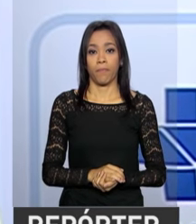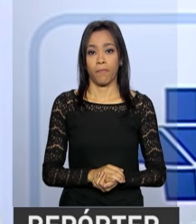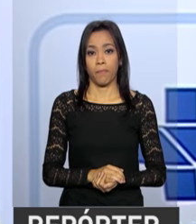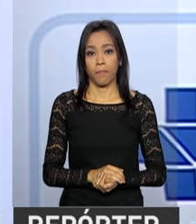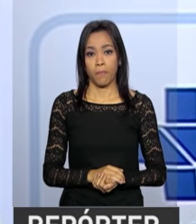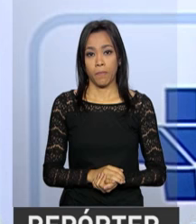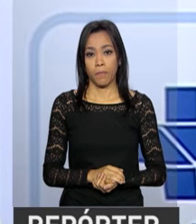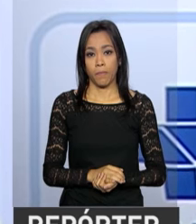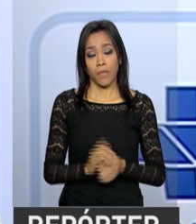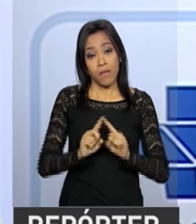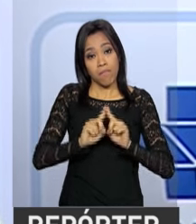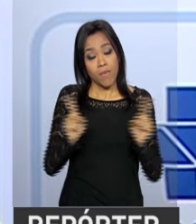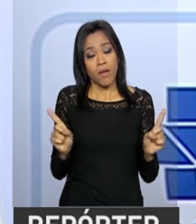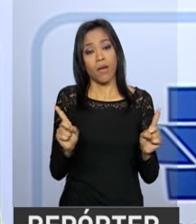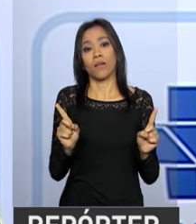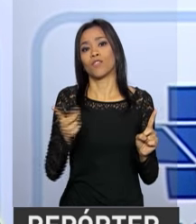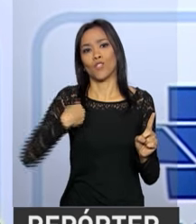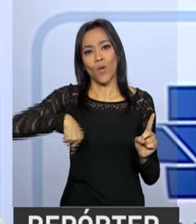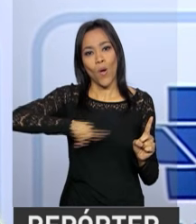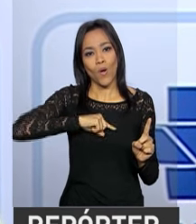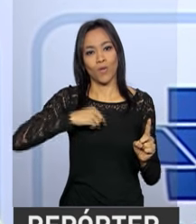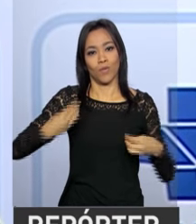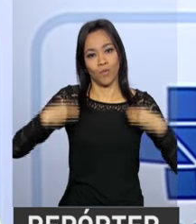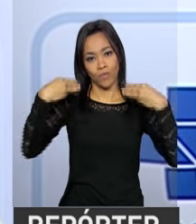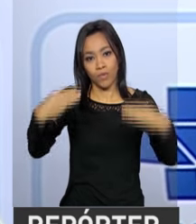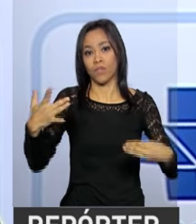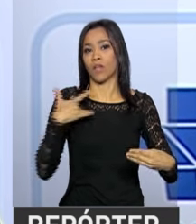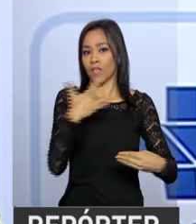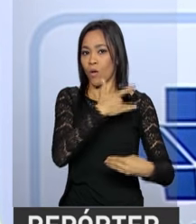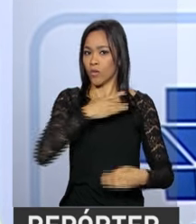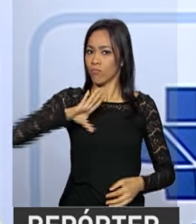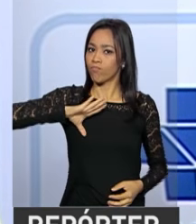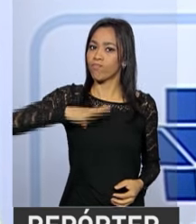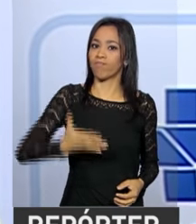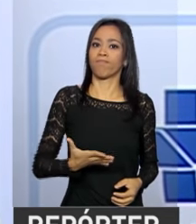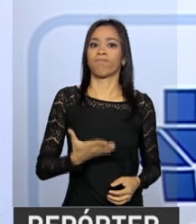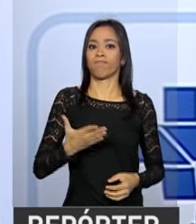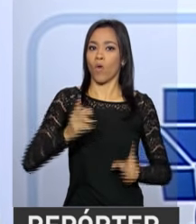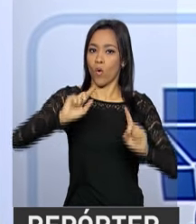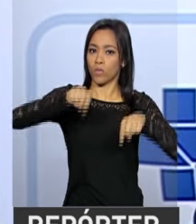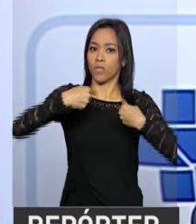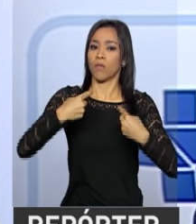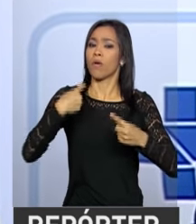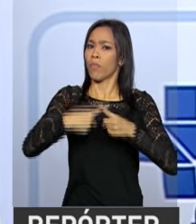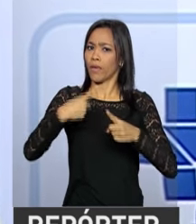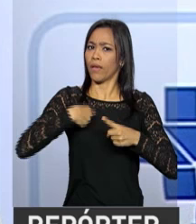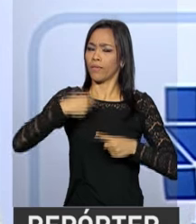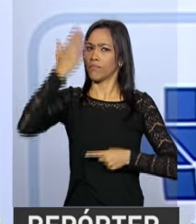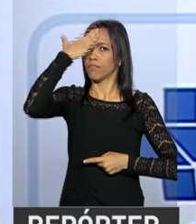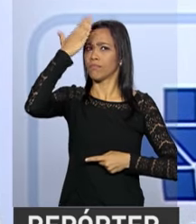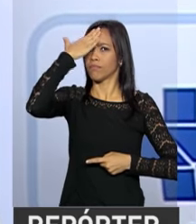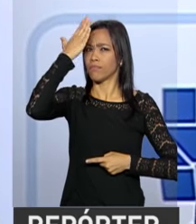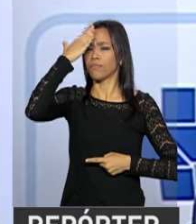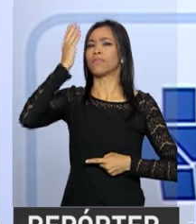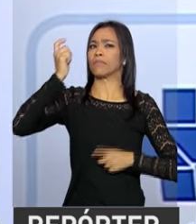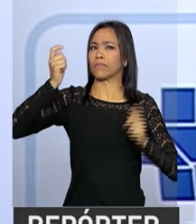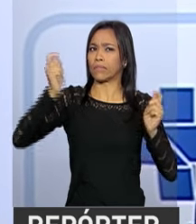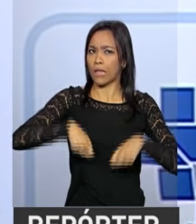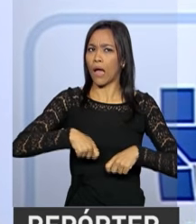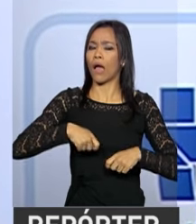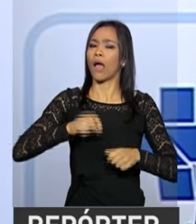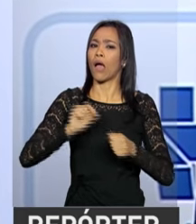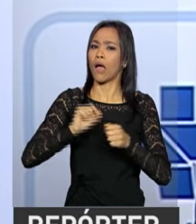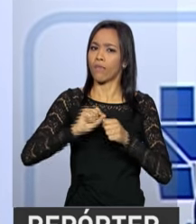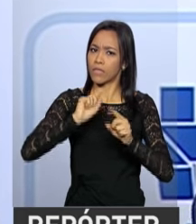objetivo mas nós ousamos nós temos clareza de que é possível fazer muito mais com